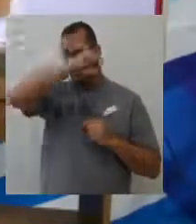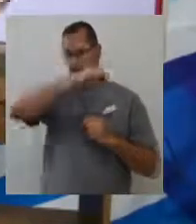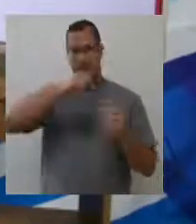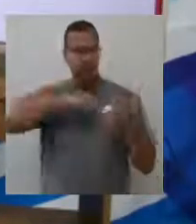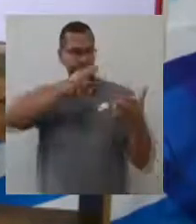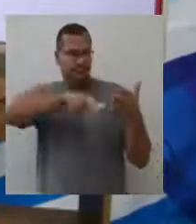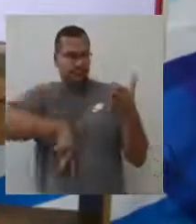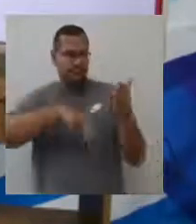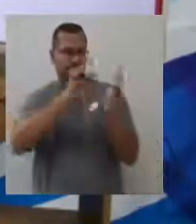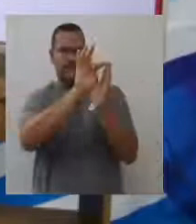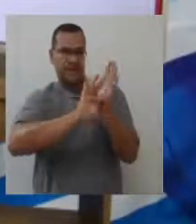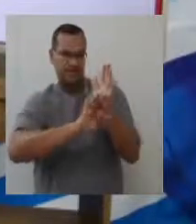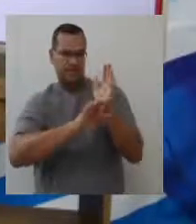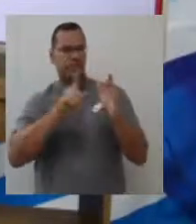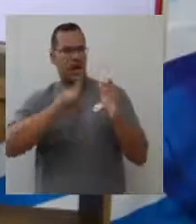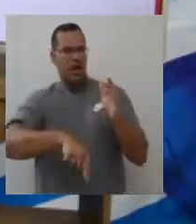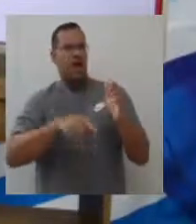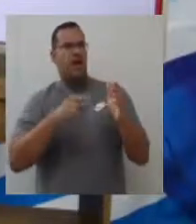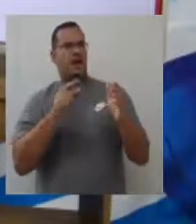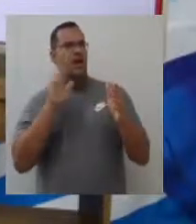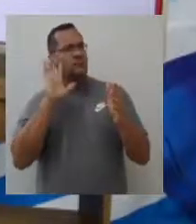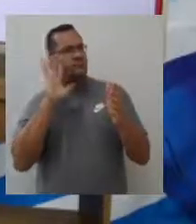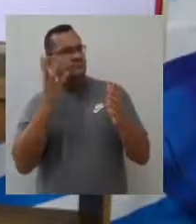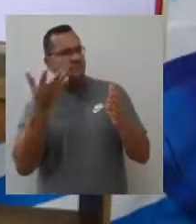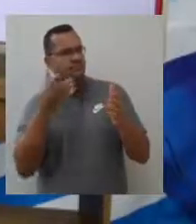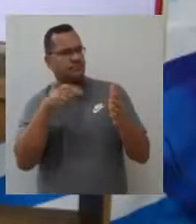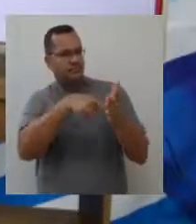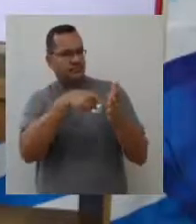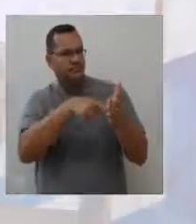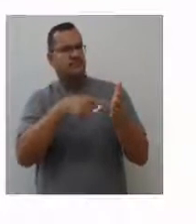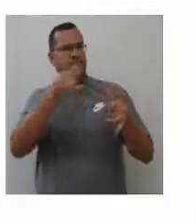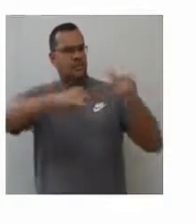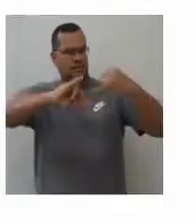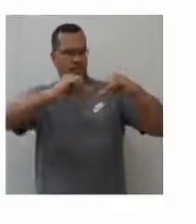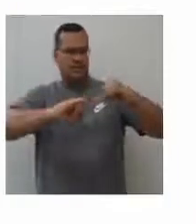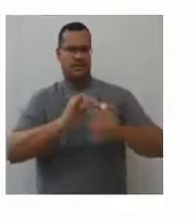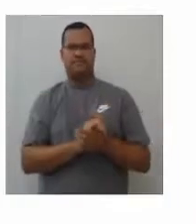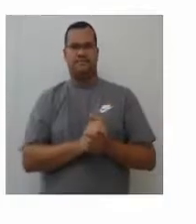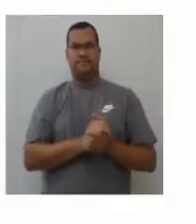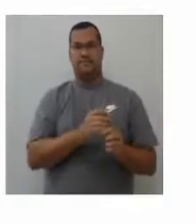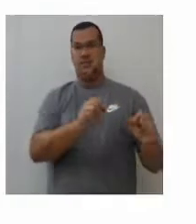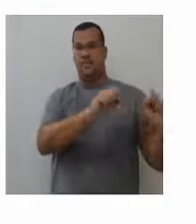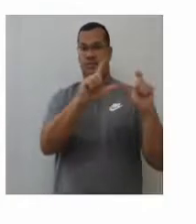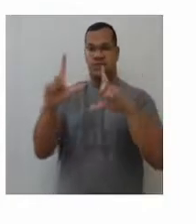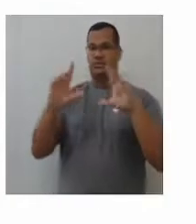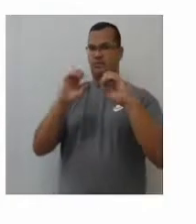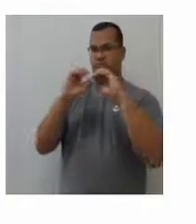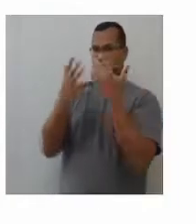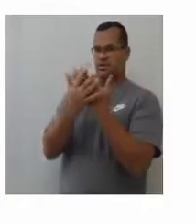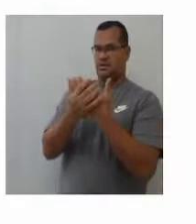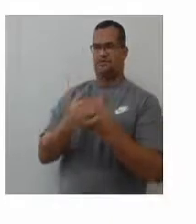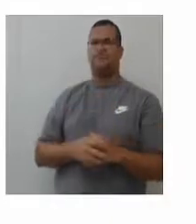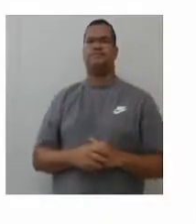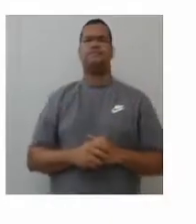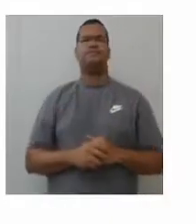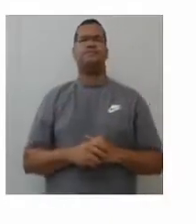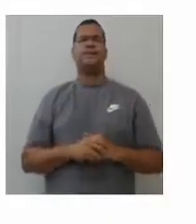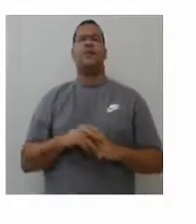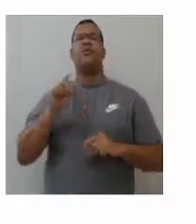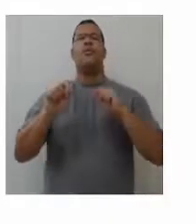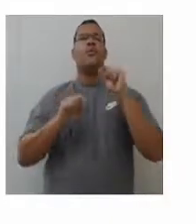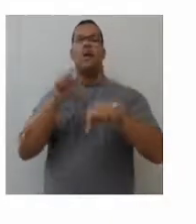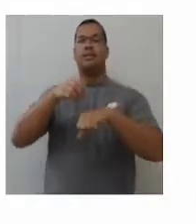a solução para o entendimento de química. Voltando para o slide, nós temos o seguinte. Qual é a